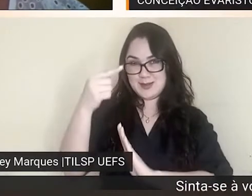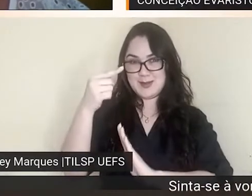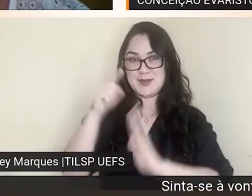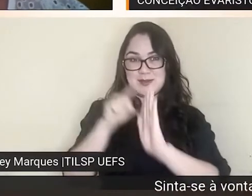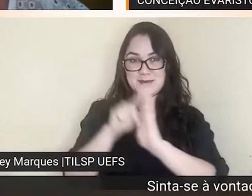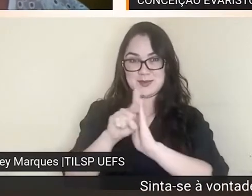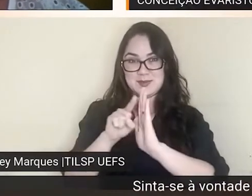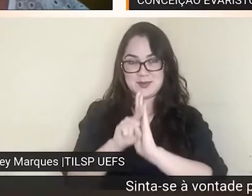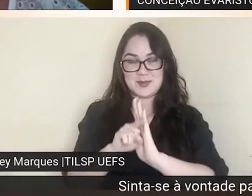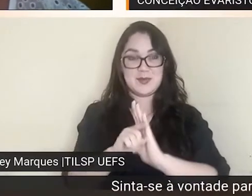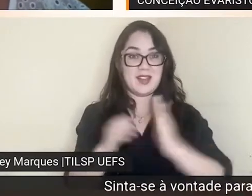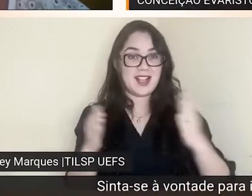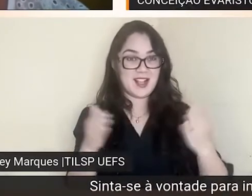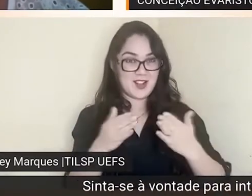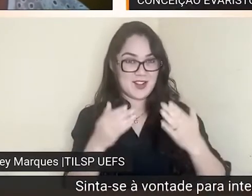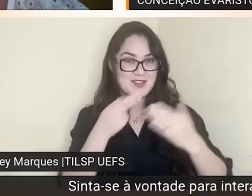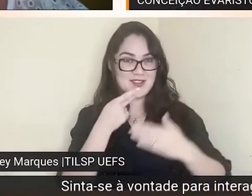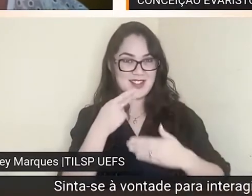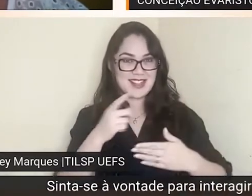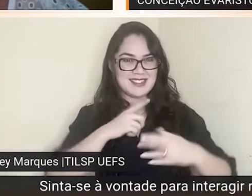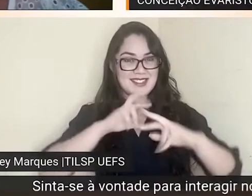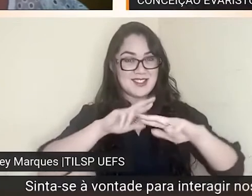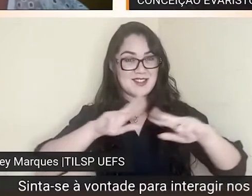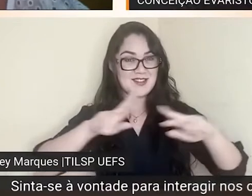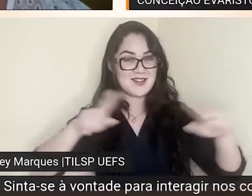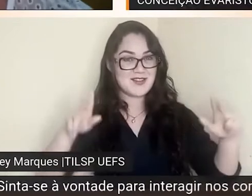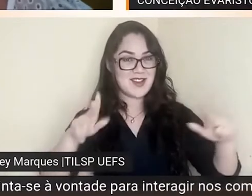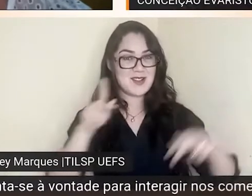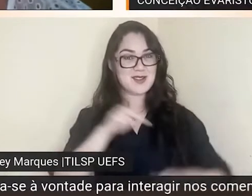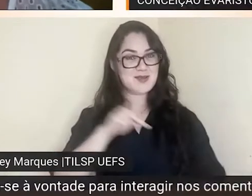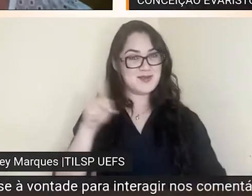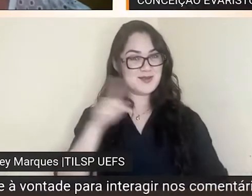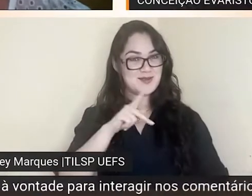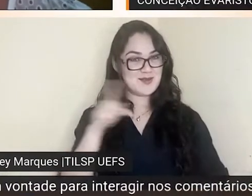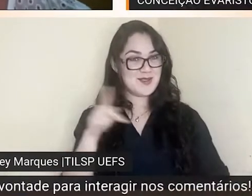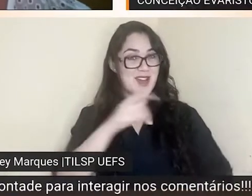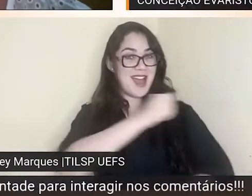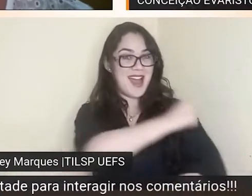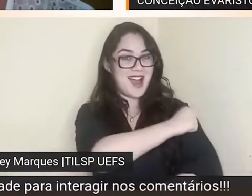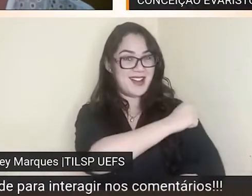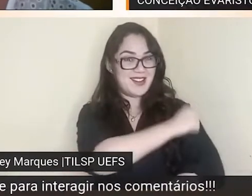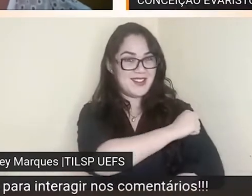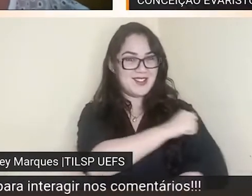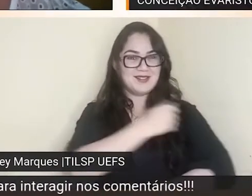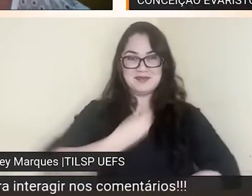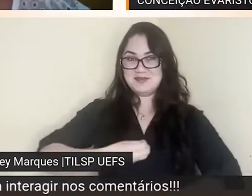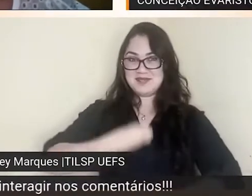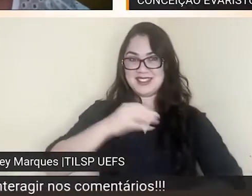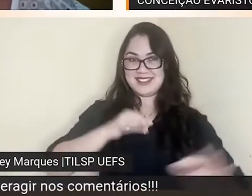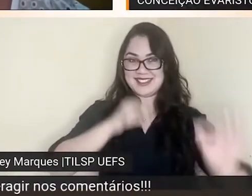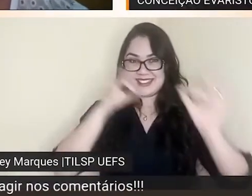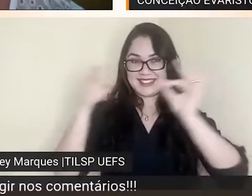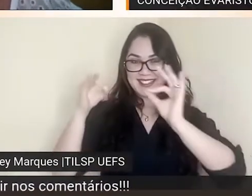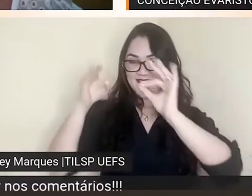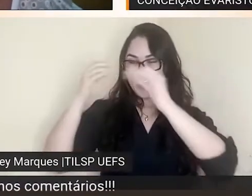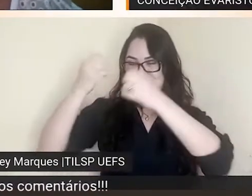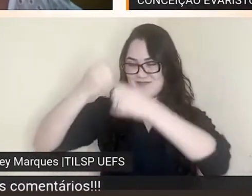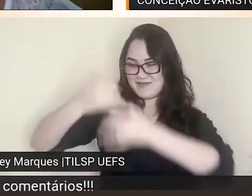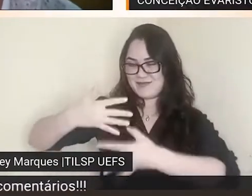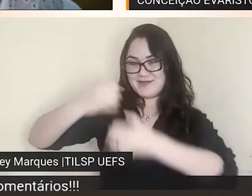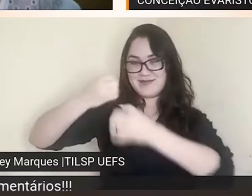né, com vários professores, estudantes, pessoas no nosso chat tecendo